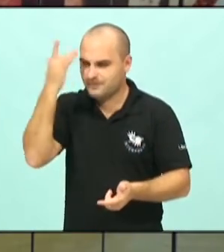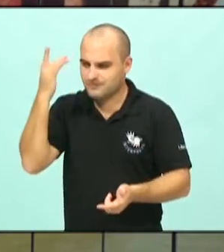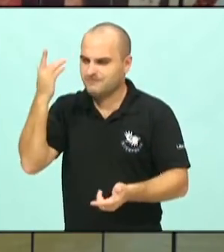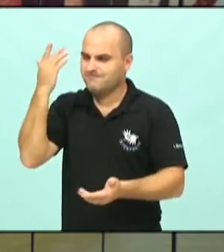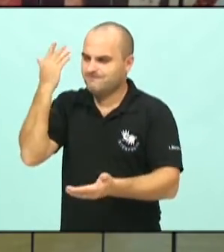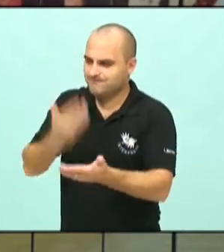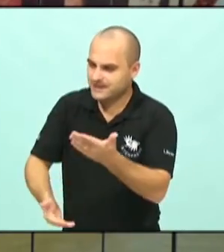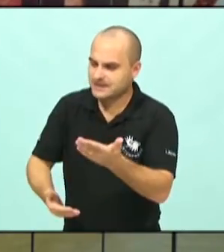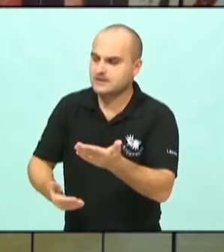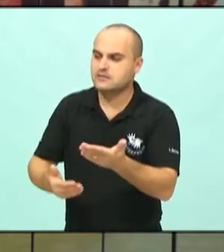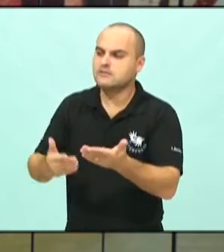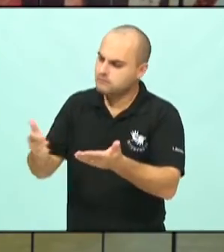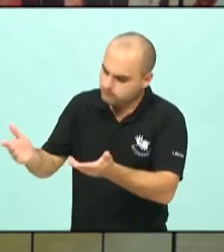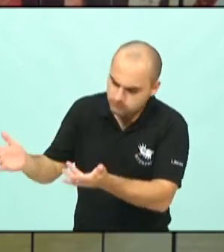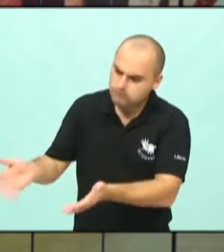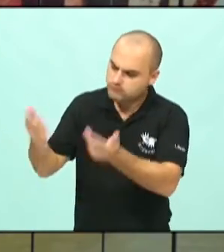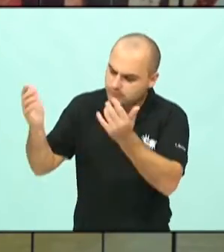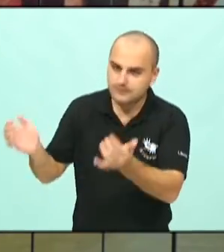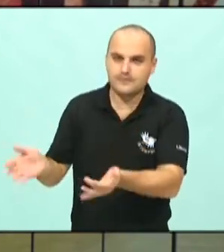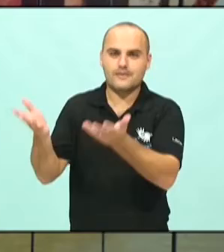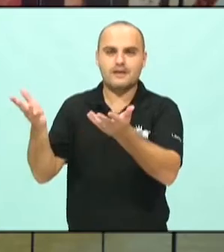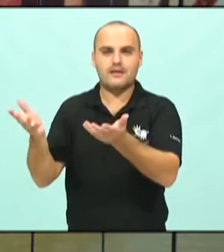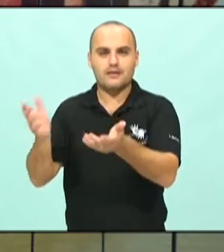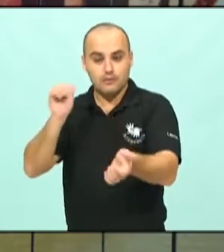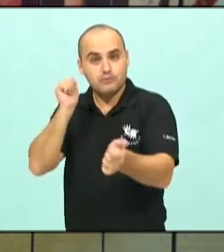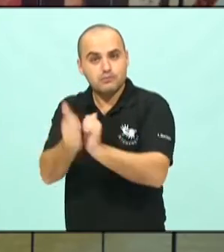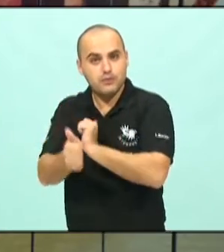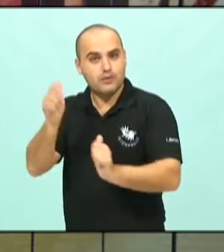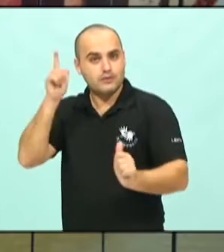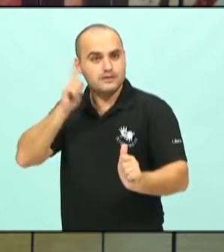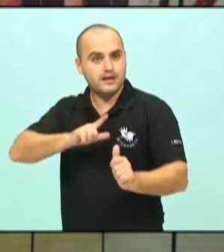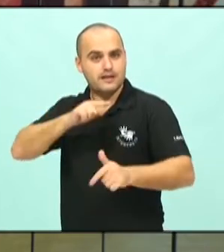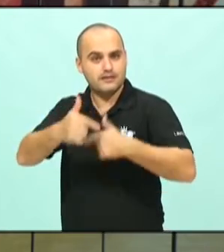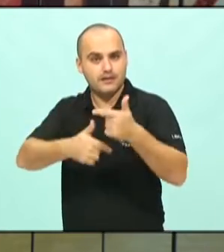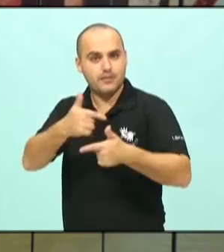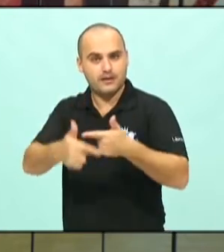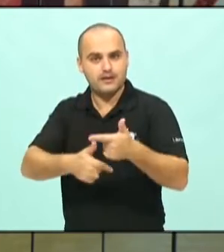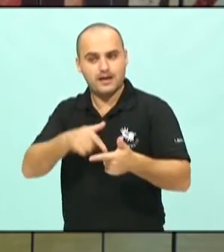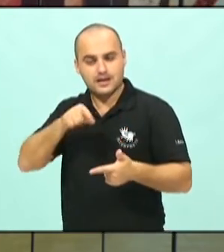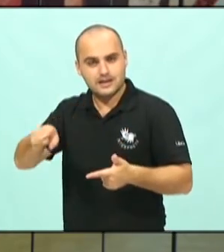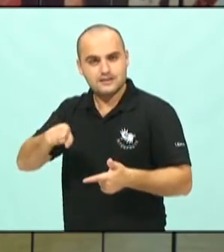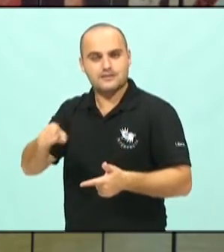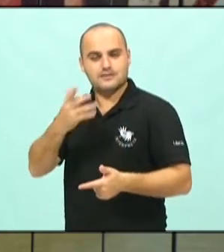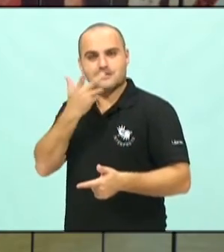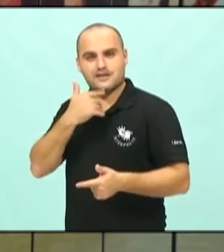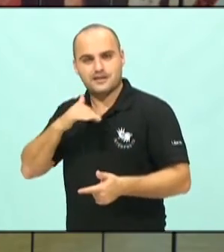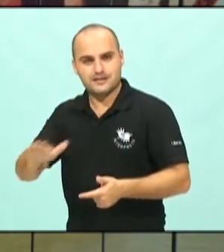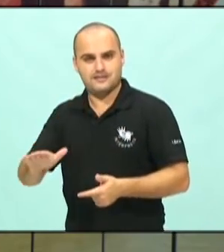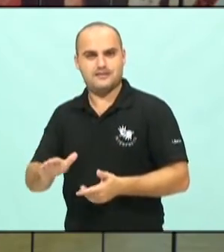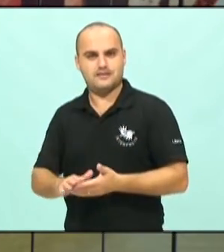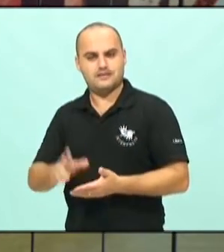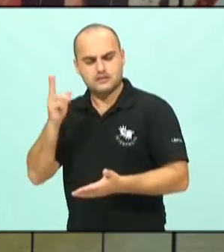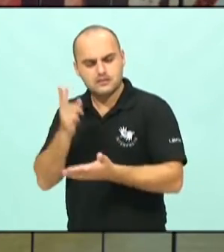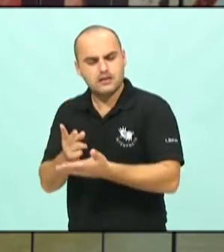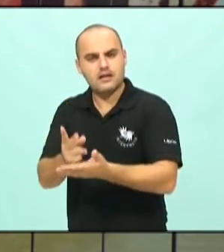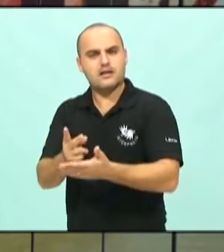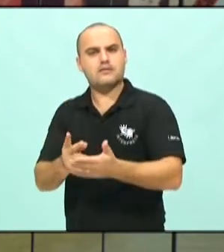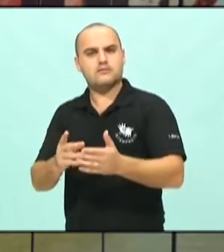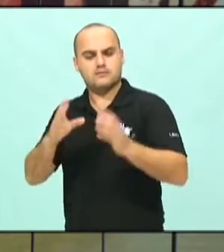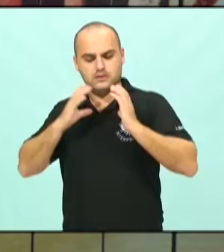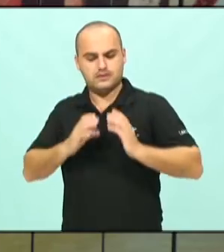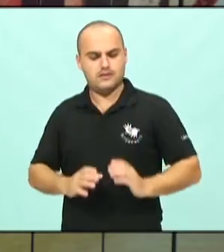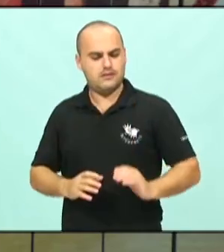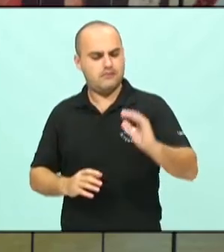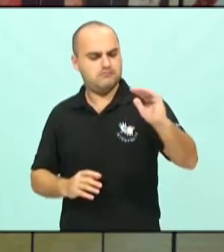próprio companheiro. O esporte ele consegue trabalhar isso dentro da criança, dentro do adolescente. E isso vai refletir sem dúvida num grande cidadão